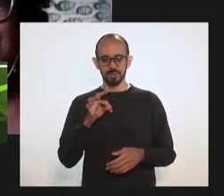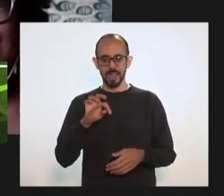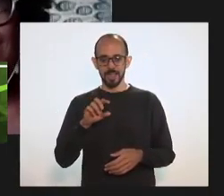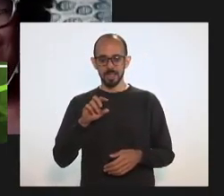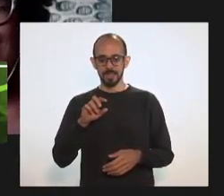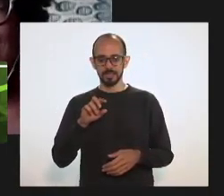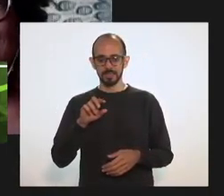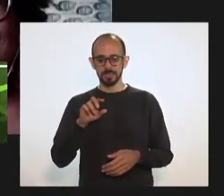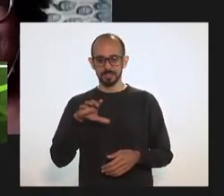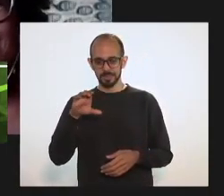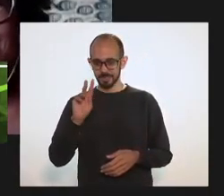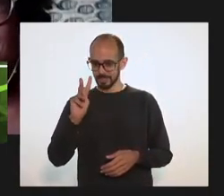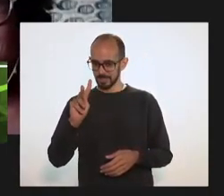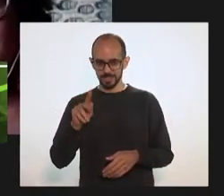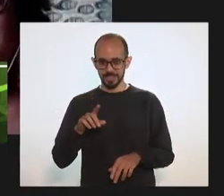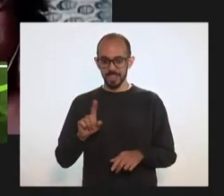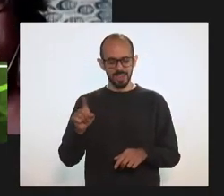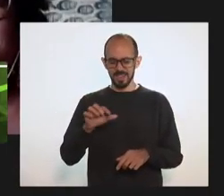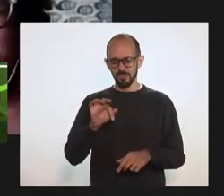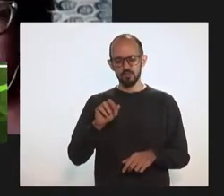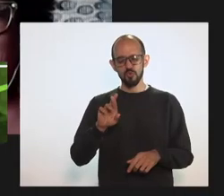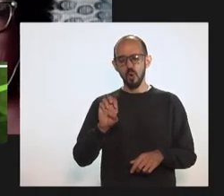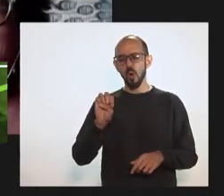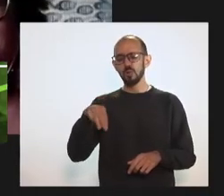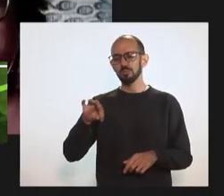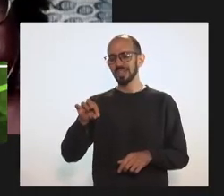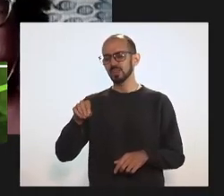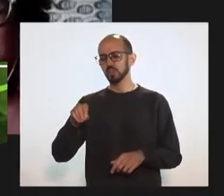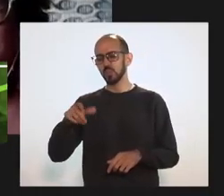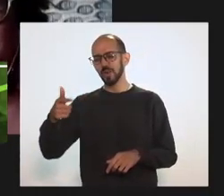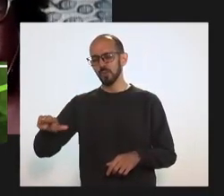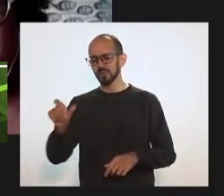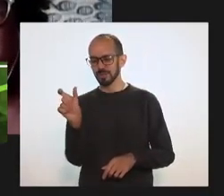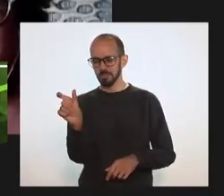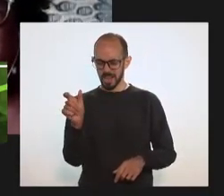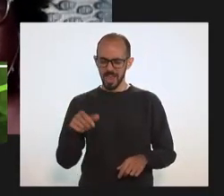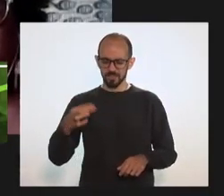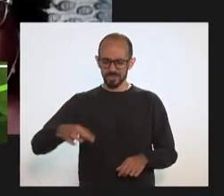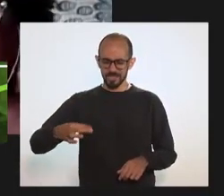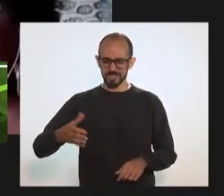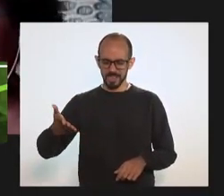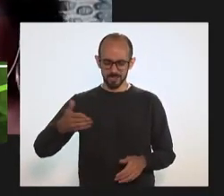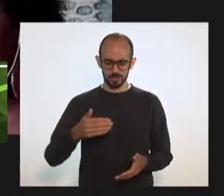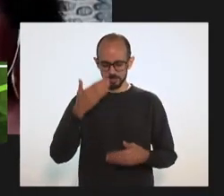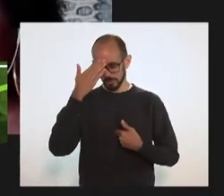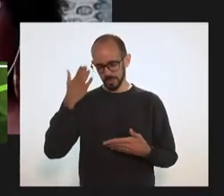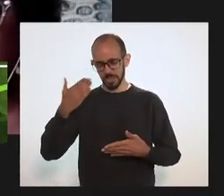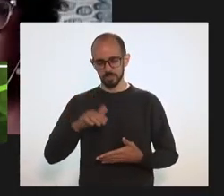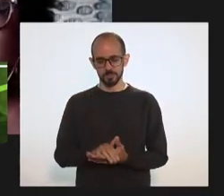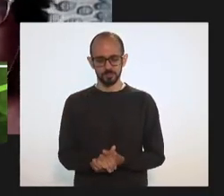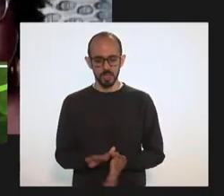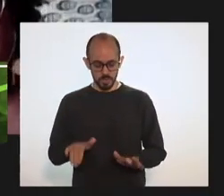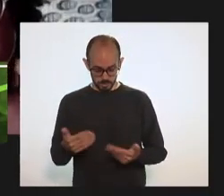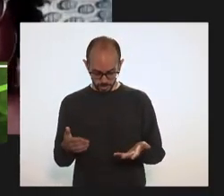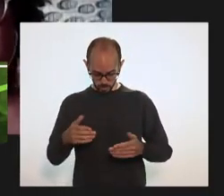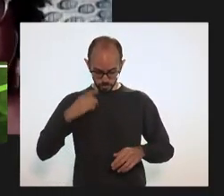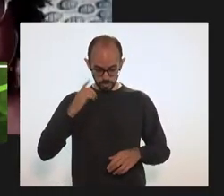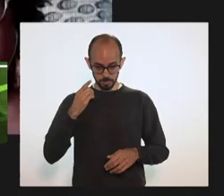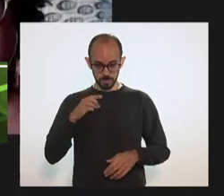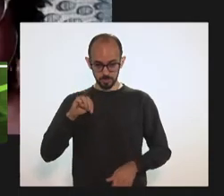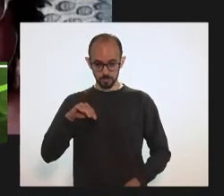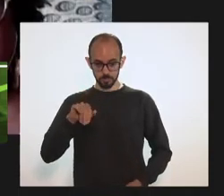Sim, mas então tá errado, vou tirar o R. Emenda gramatical. Pois é, mas vamos corrigir. Agora foi atento,